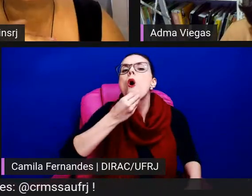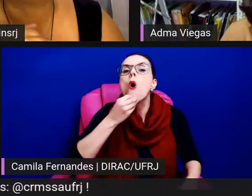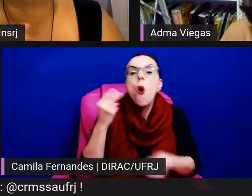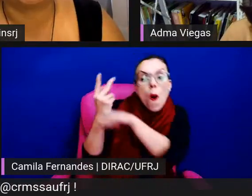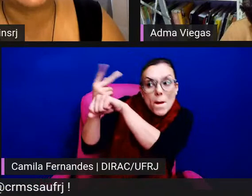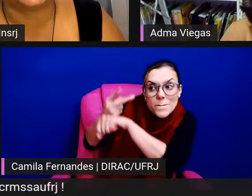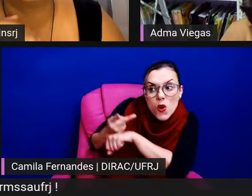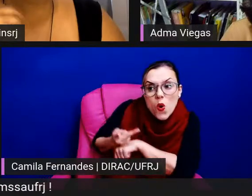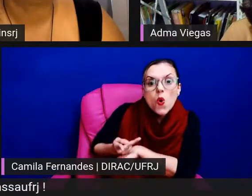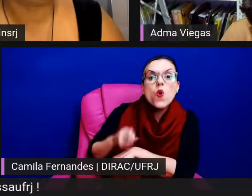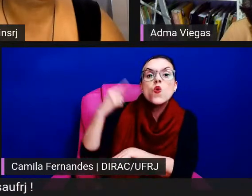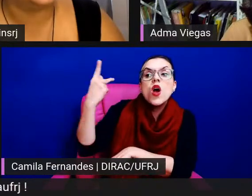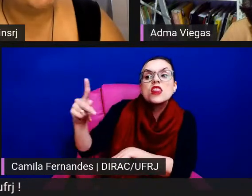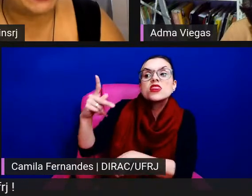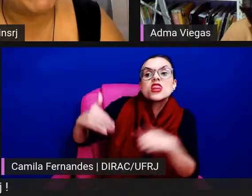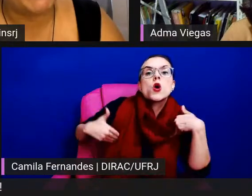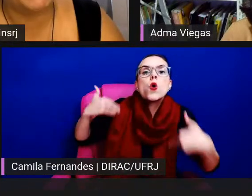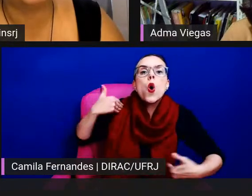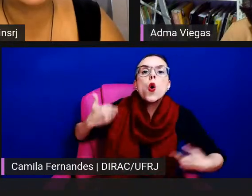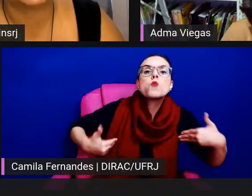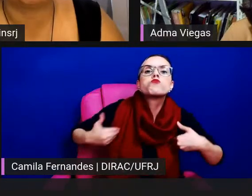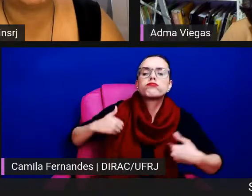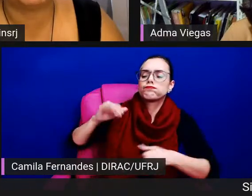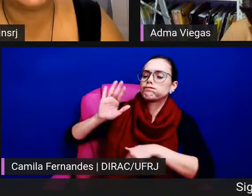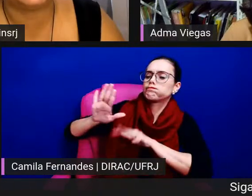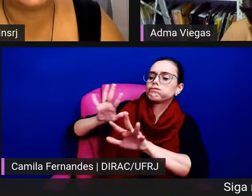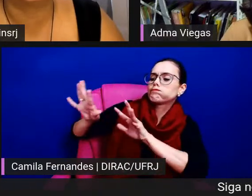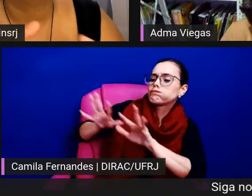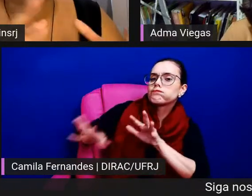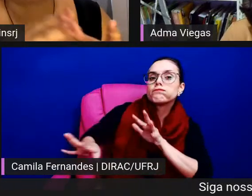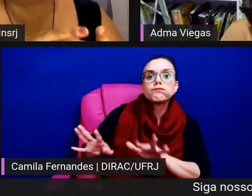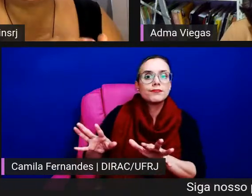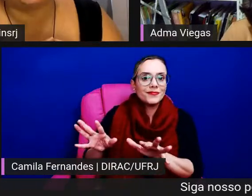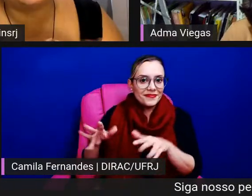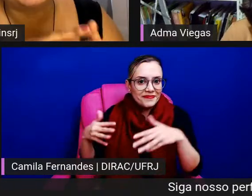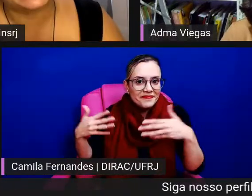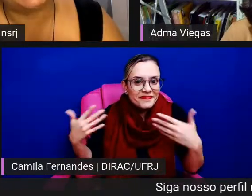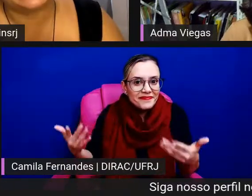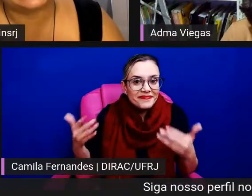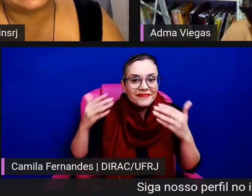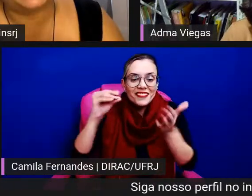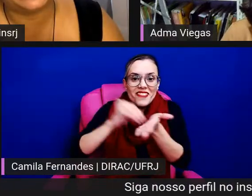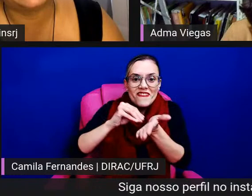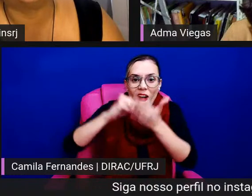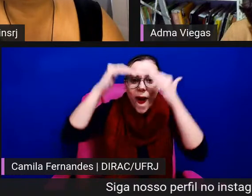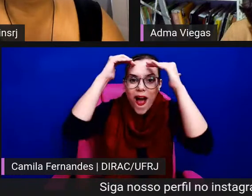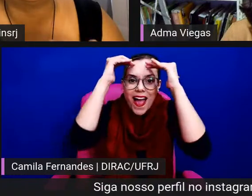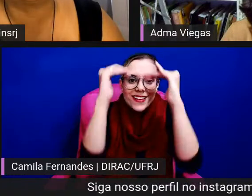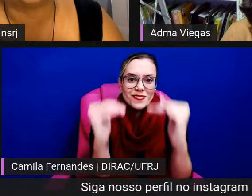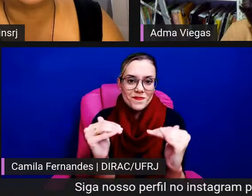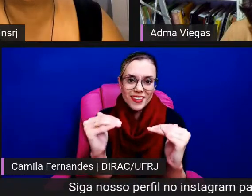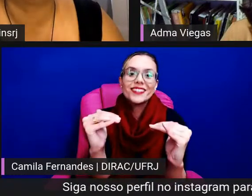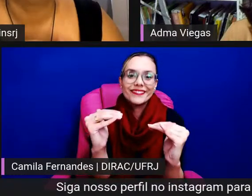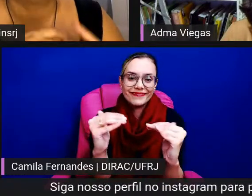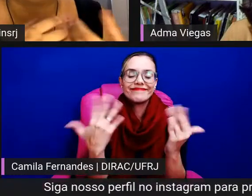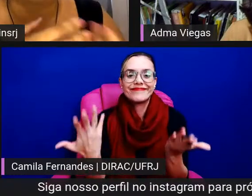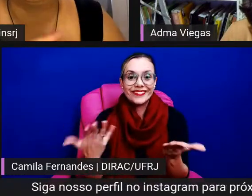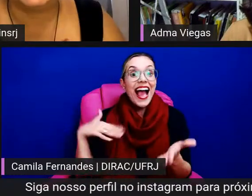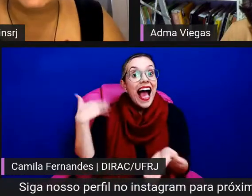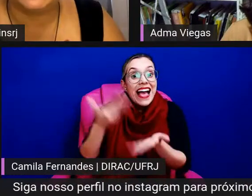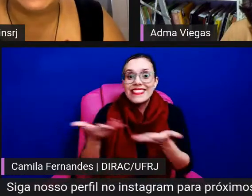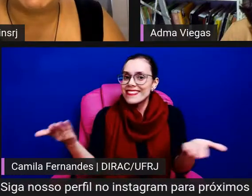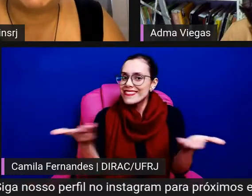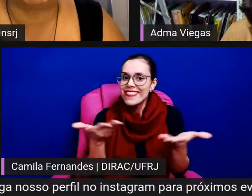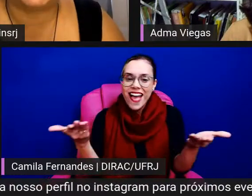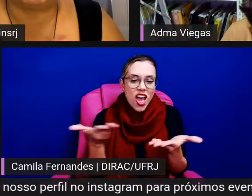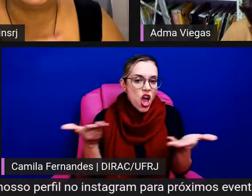mulheres negras, sapatonas, e que não performam essa feminilidade, e até hoje o Estado brasileiro ainda não deu uma resposta à